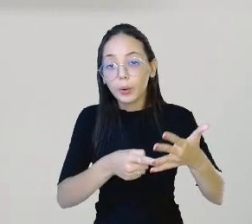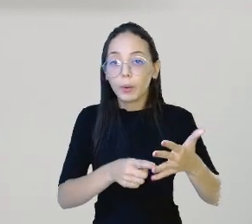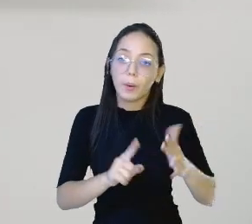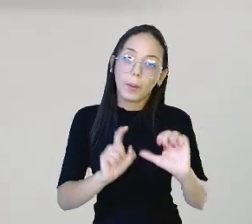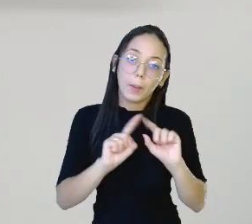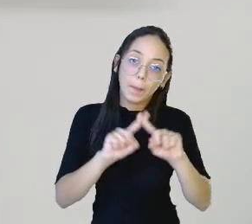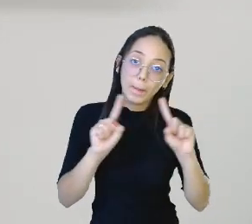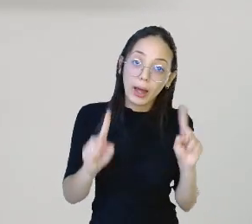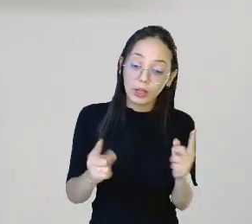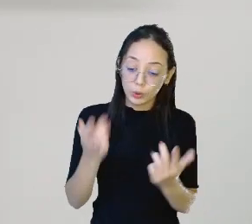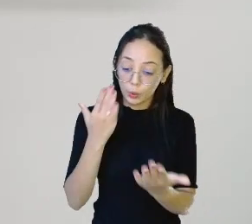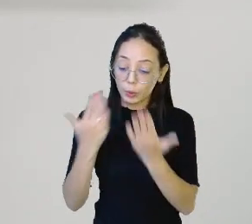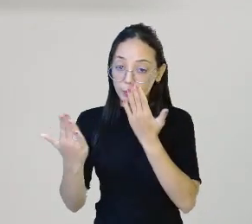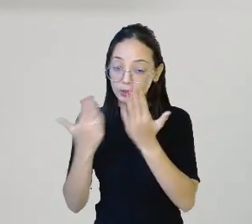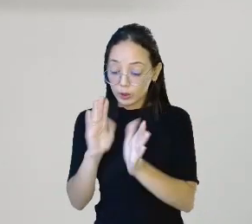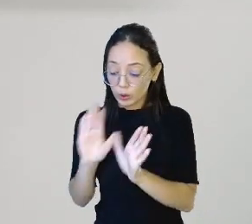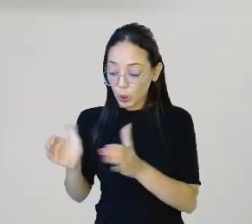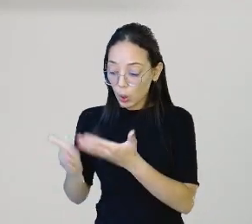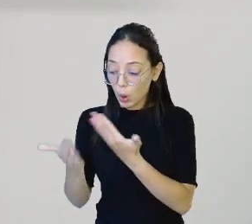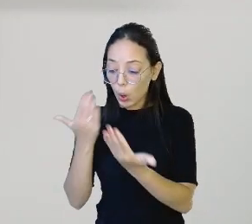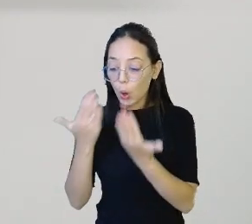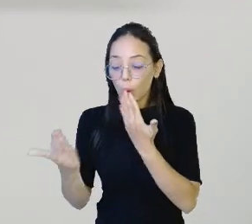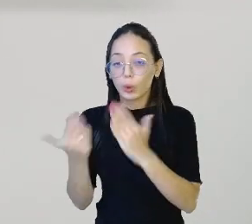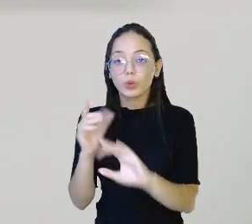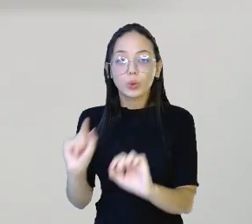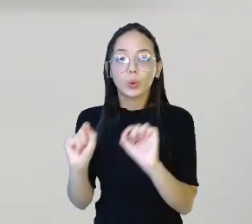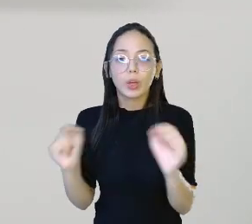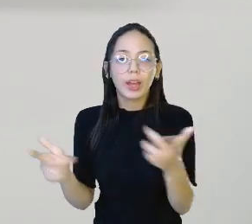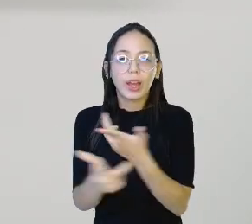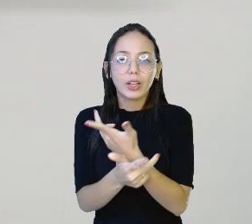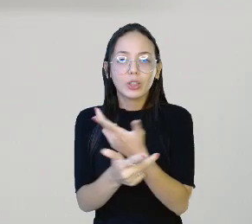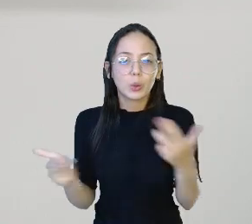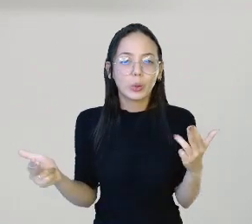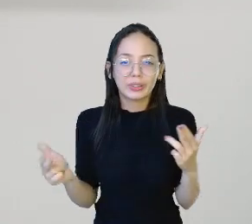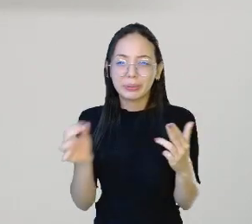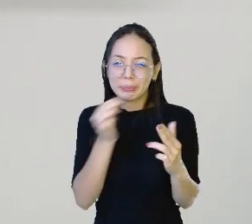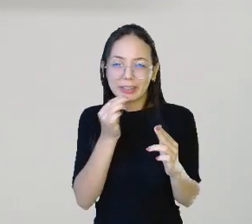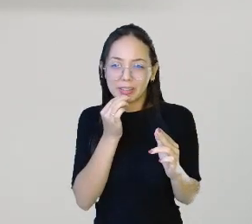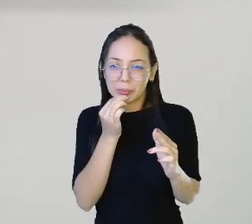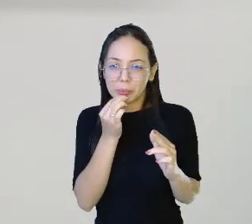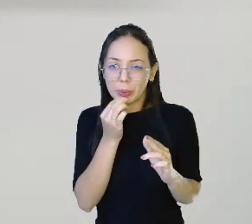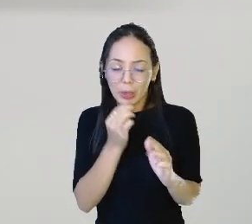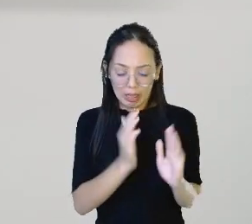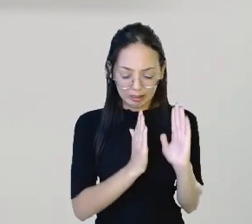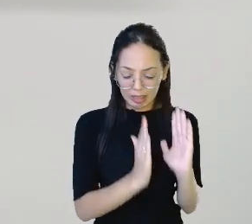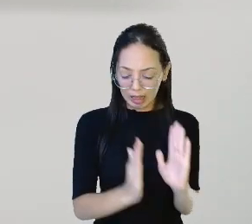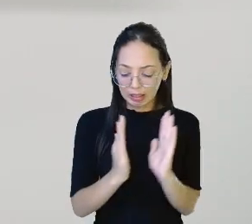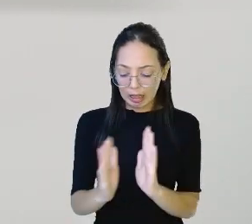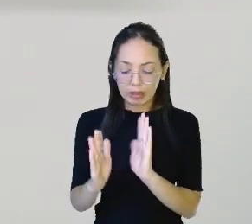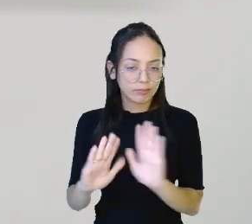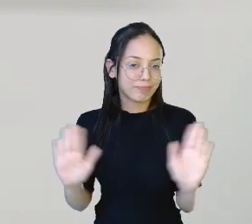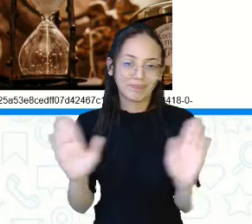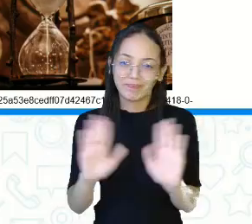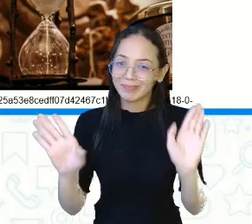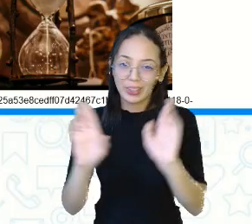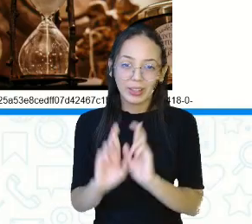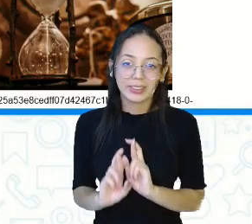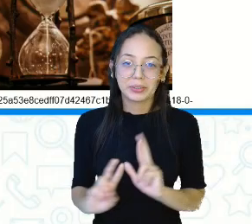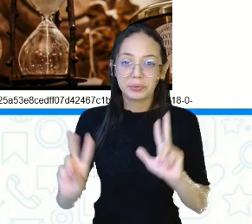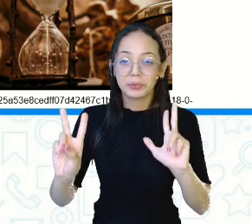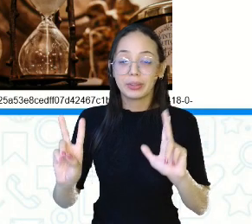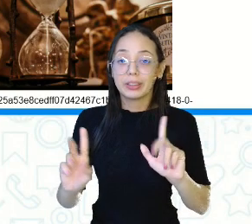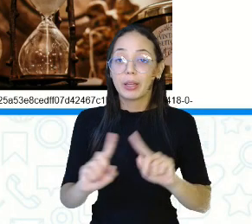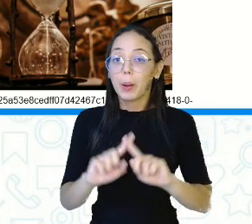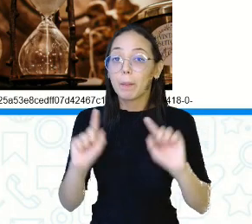tempo psicológico é quando as coisas não acontecem numa sequência normal, mas